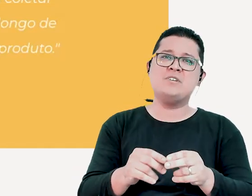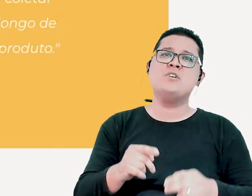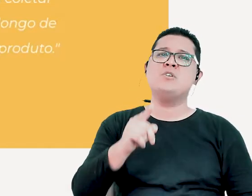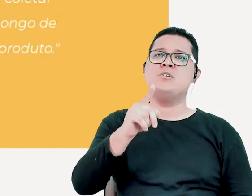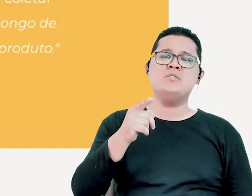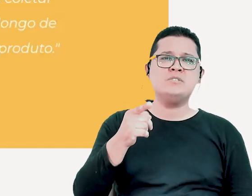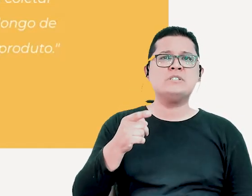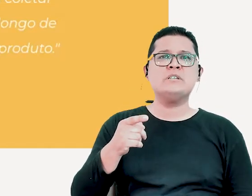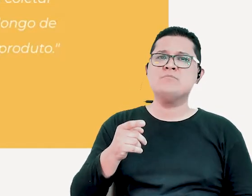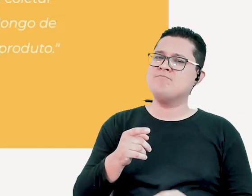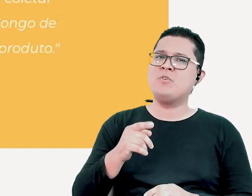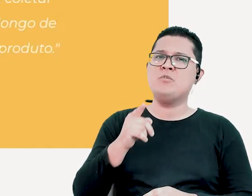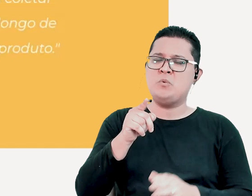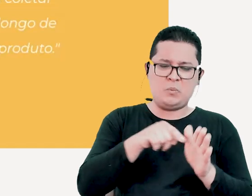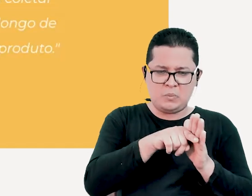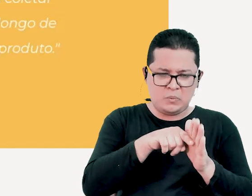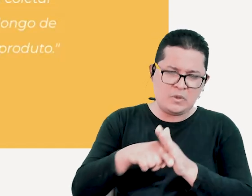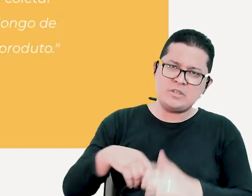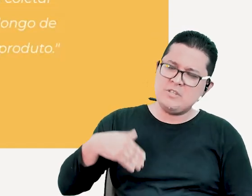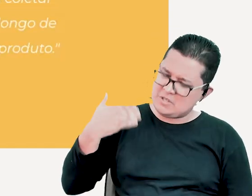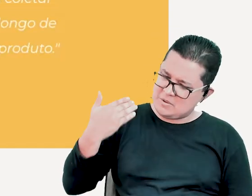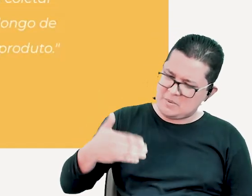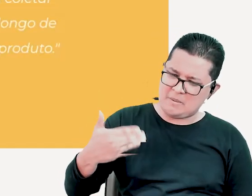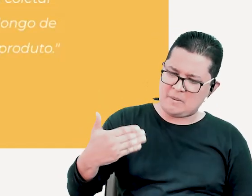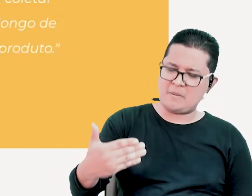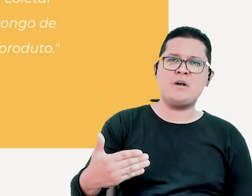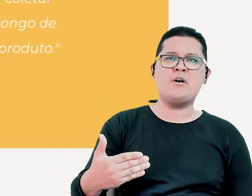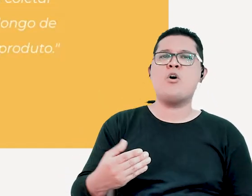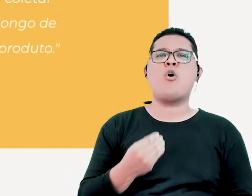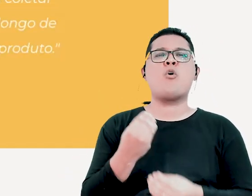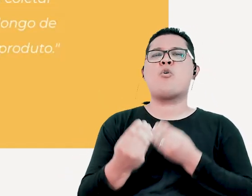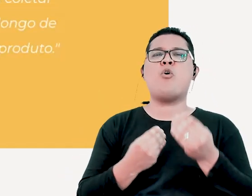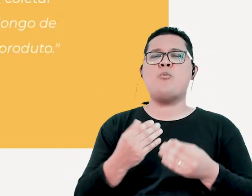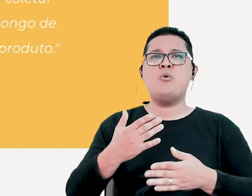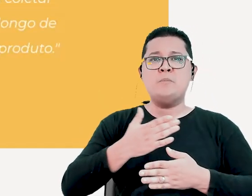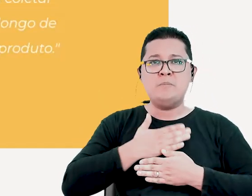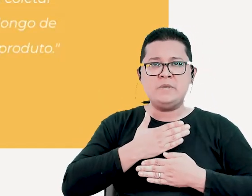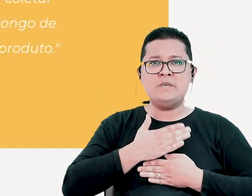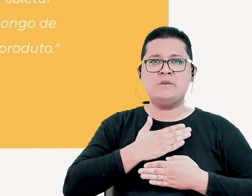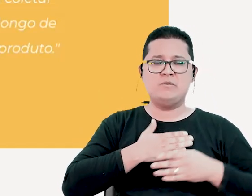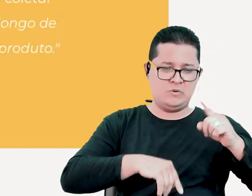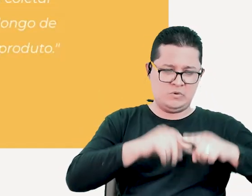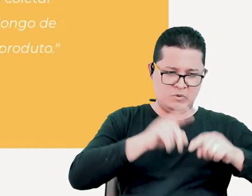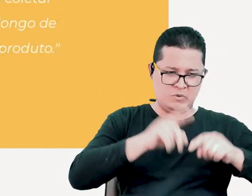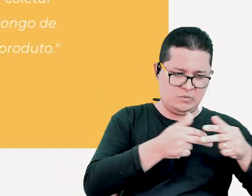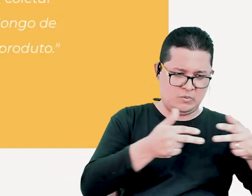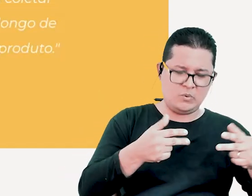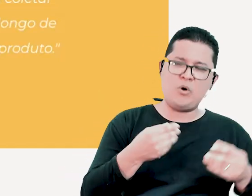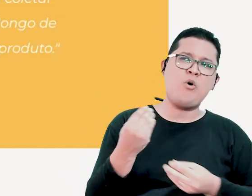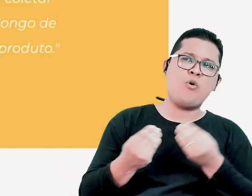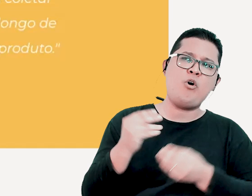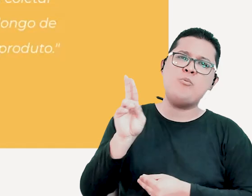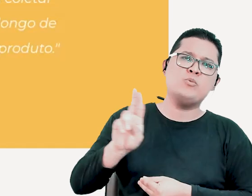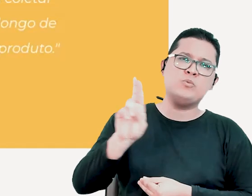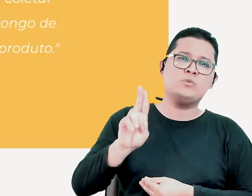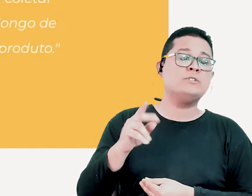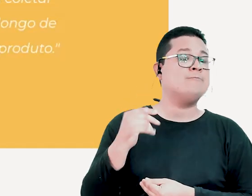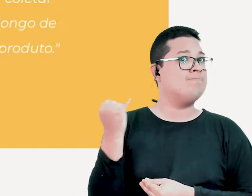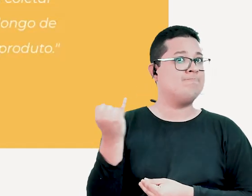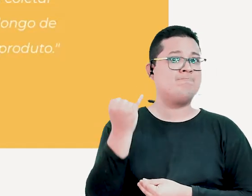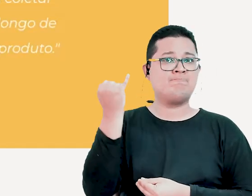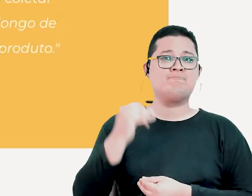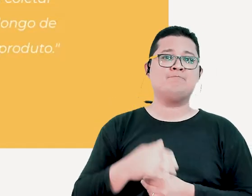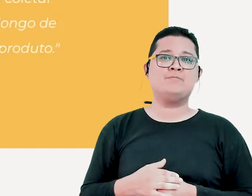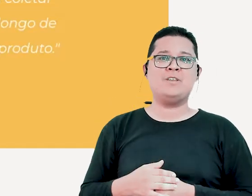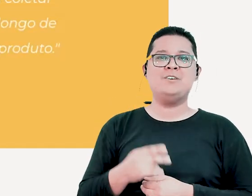sendo o uso dos seus produtos, isso é extremamente importante. Tenha um grupo controle, então, os seus beta